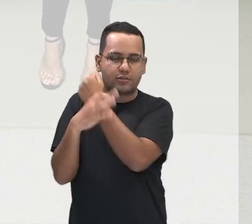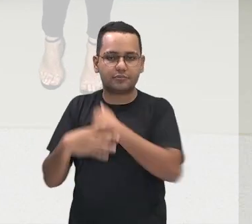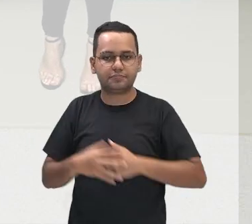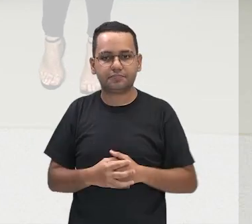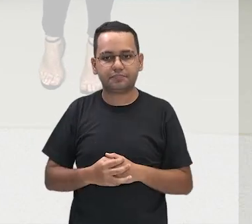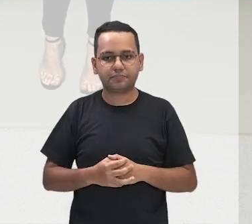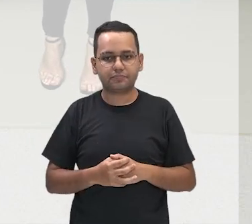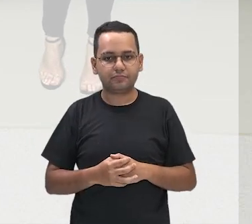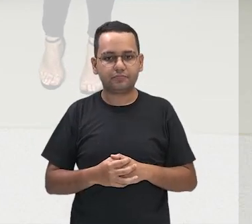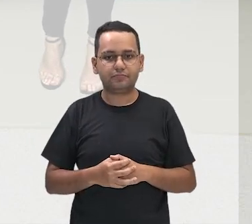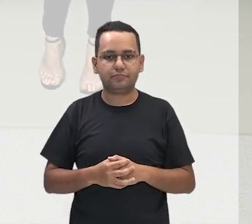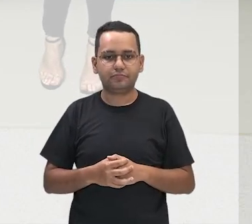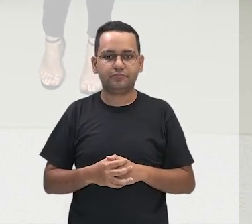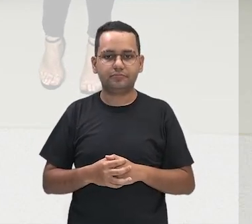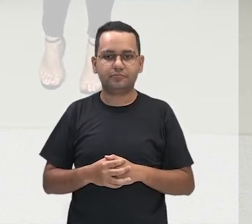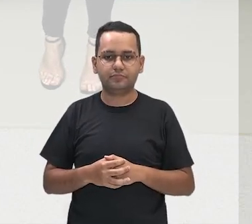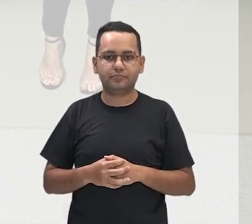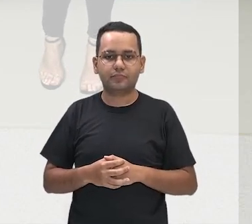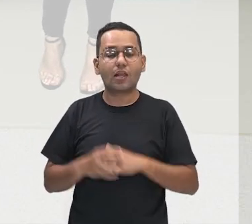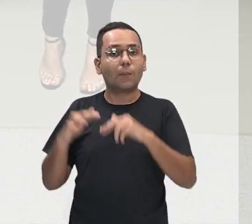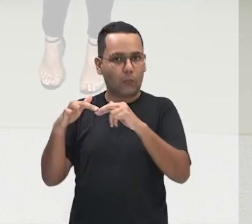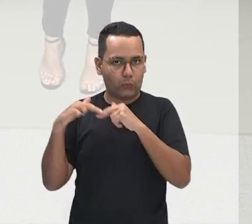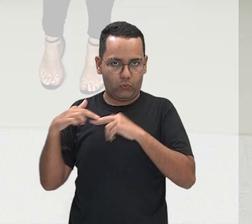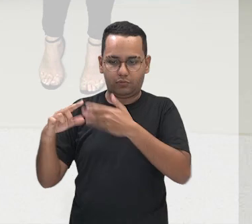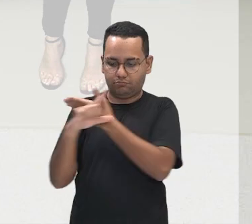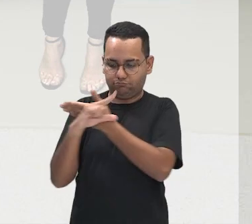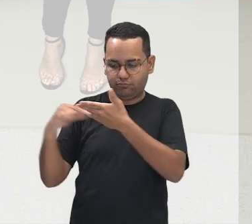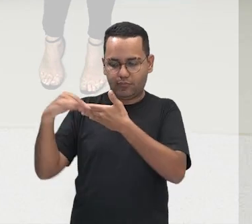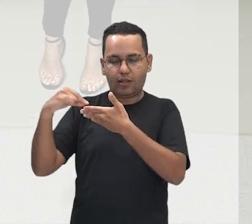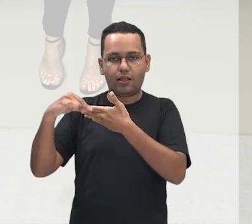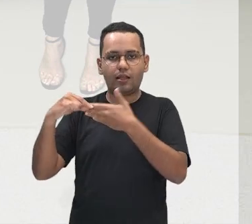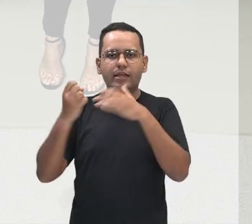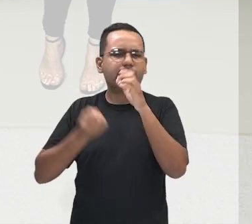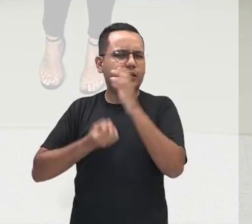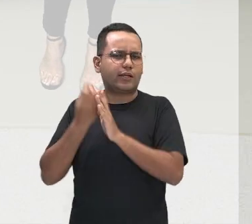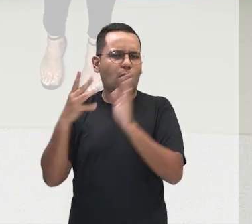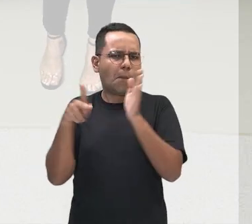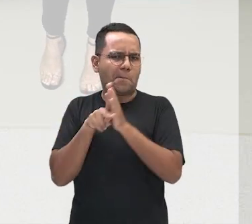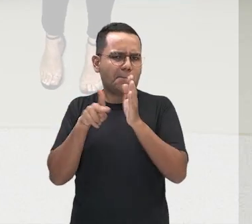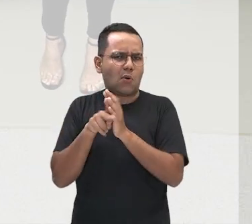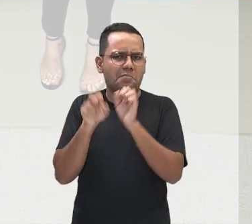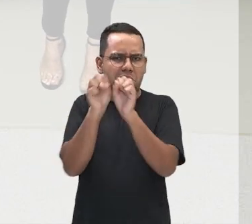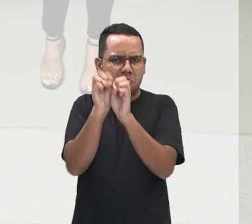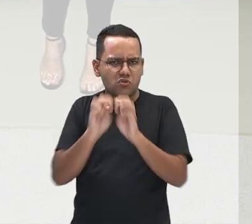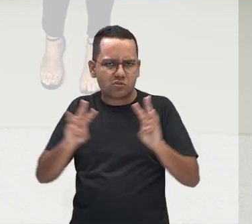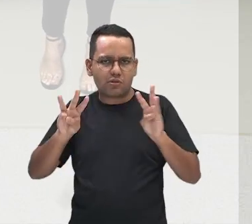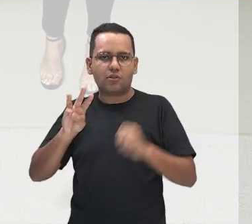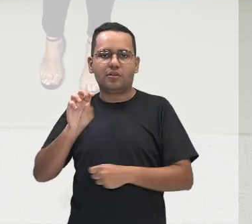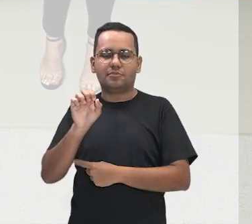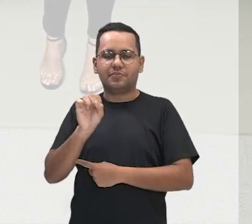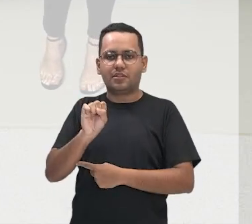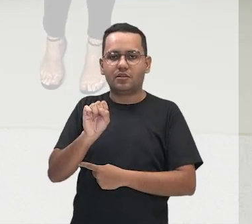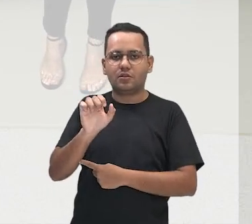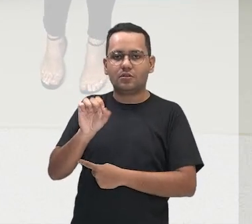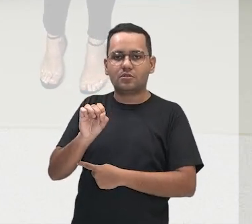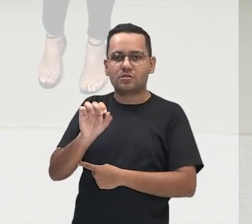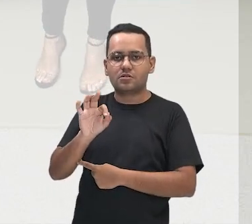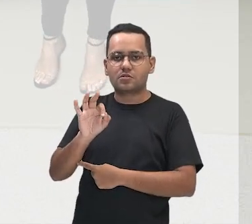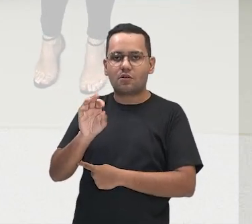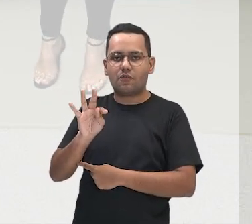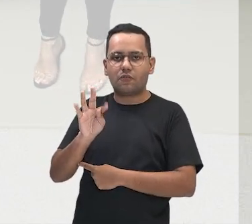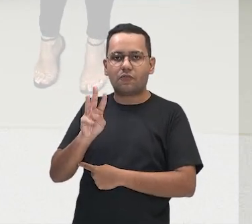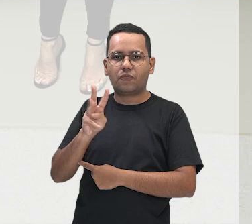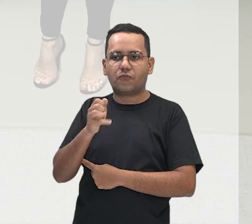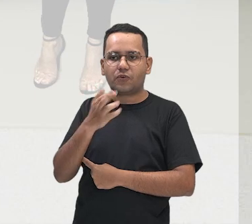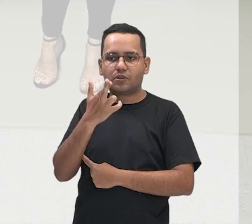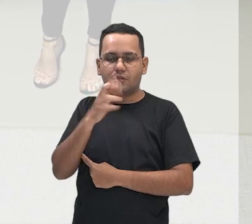Ela desenvolveu o seu próprio software, que é como um sistema de computador, digamos assim, fez uma parceria com empresas